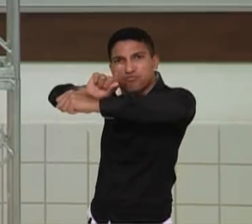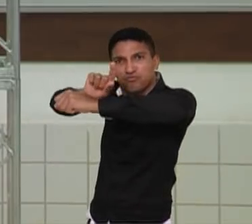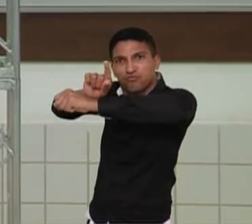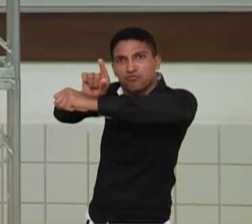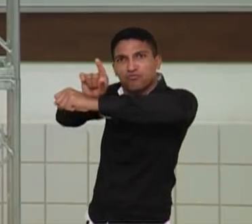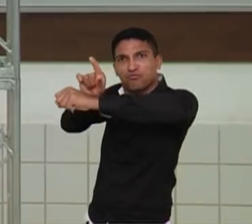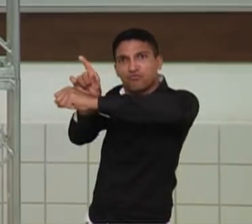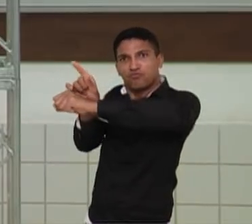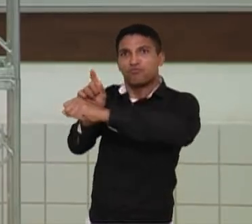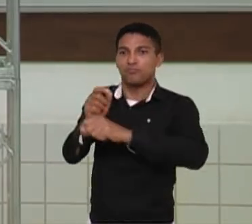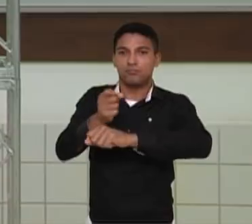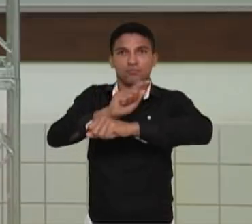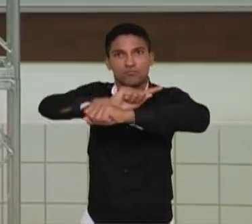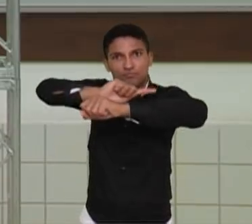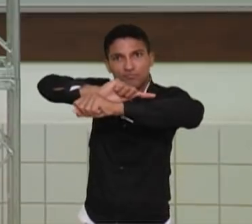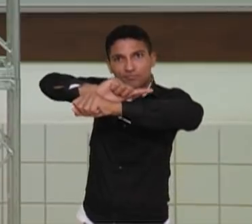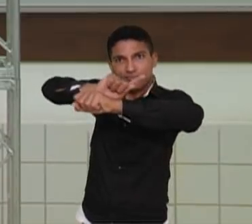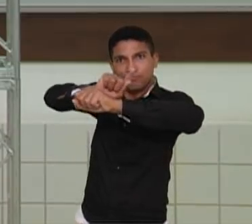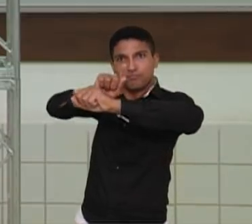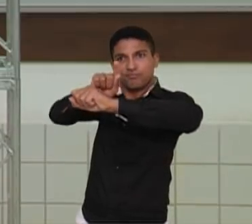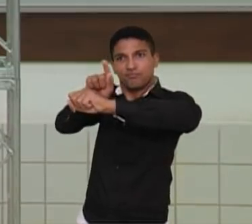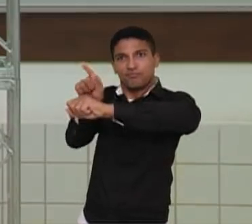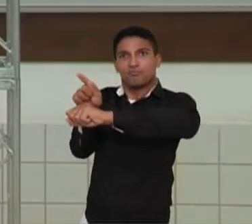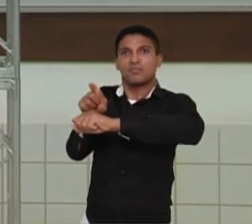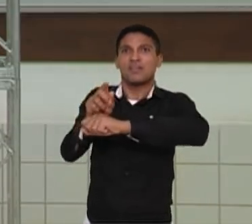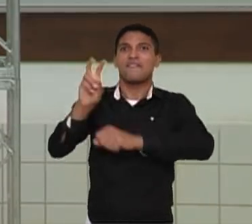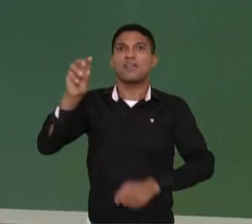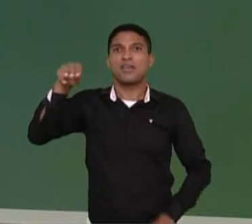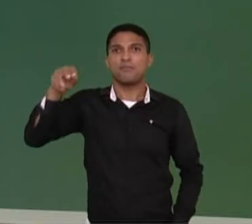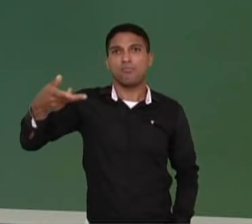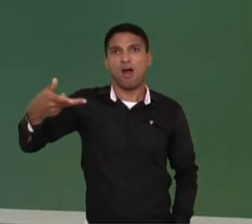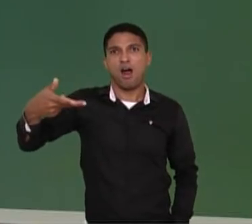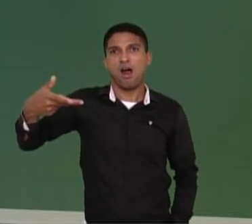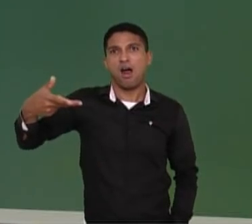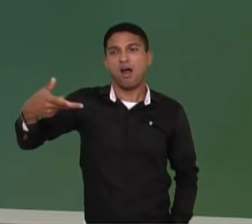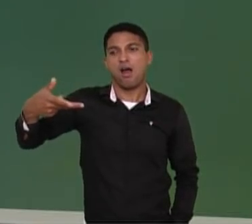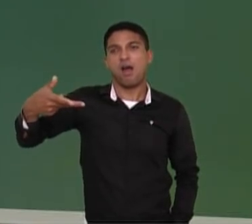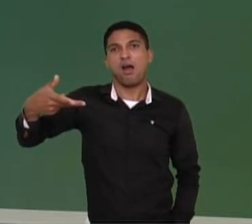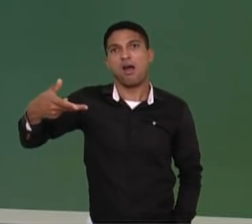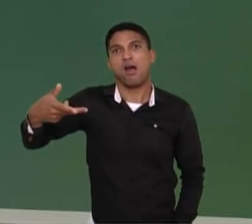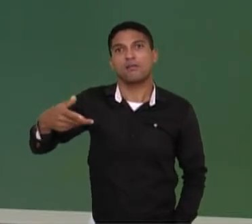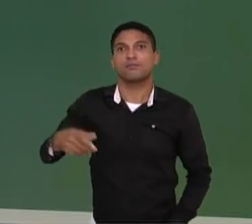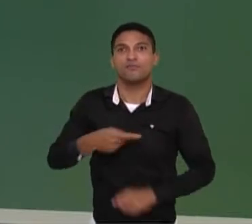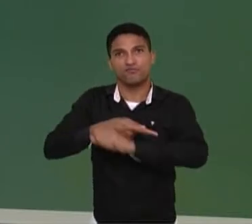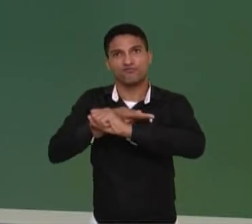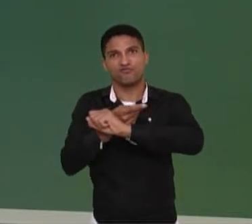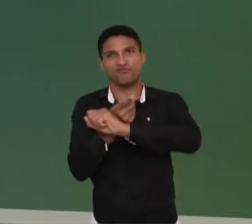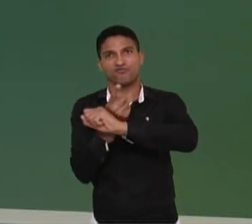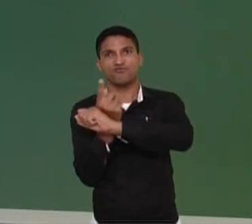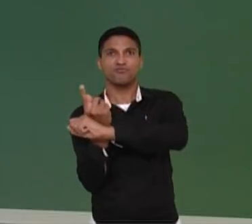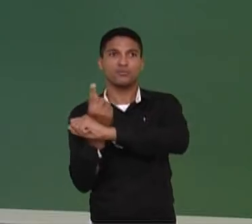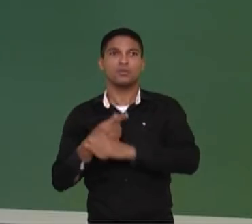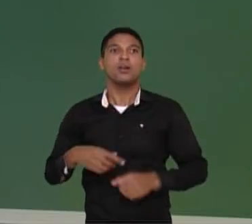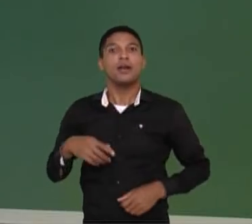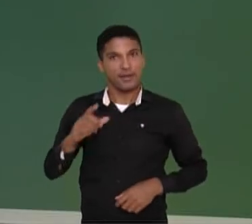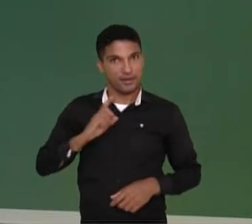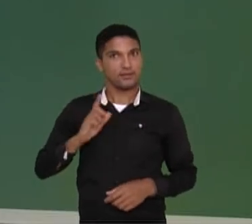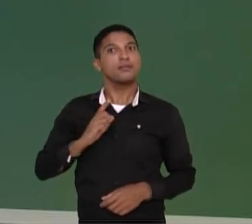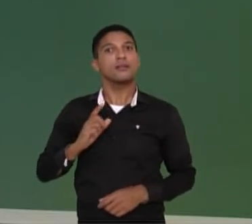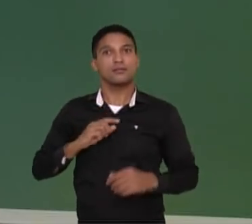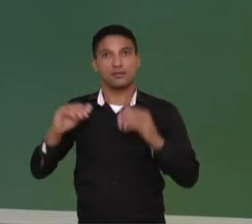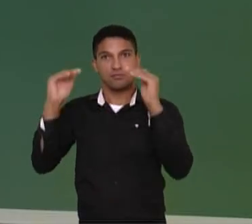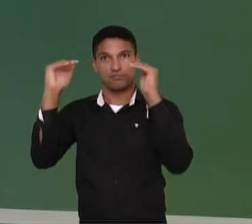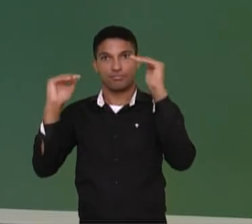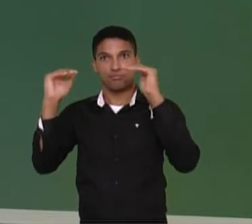você está lendo. Então, velocidade média. Velocidade média é a razão entre a distância percorrida e o tempo gasto para